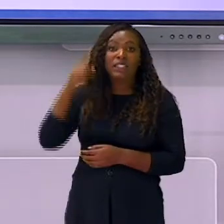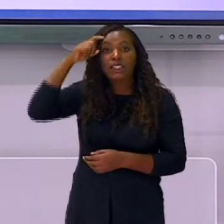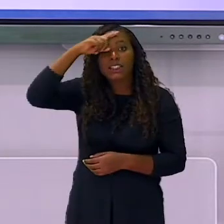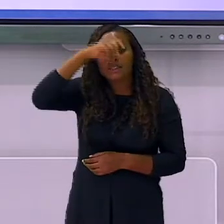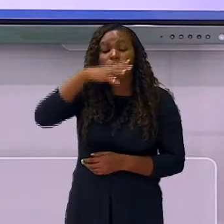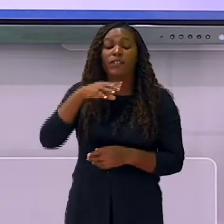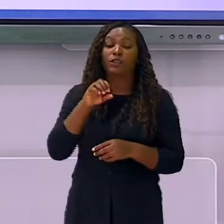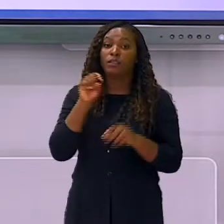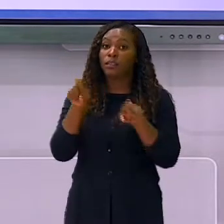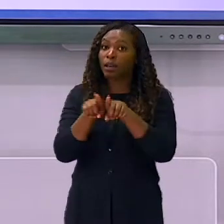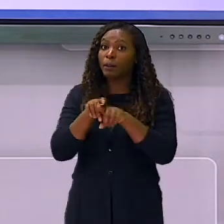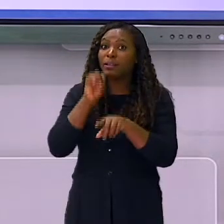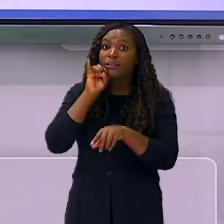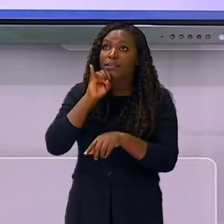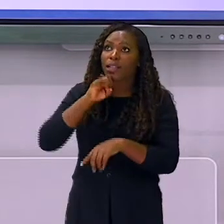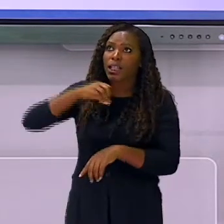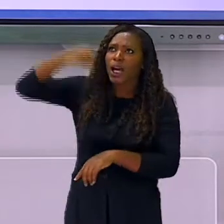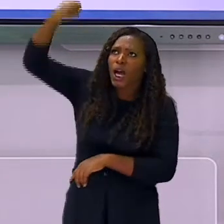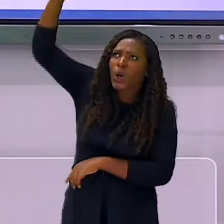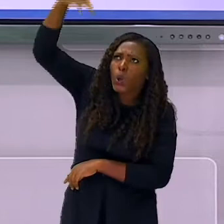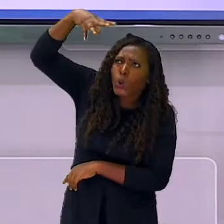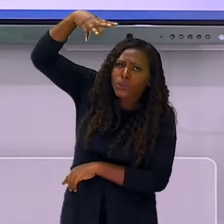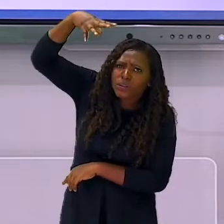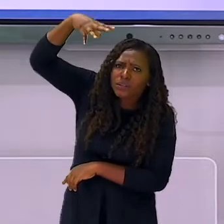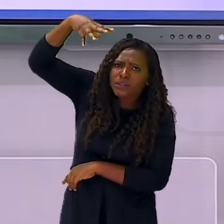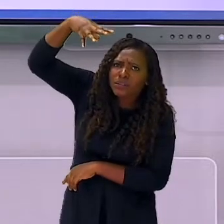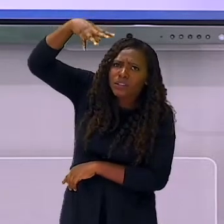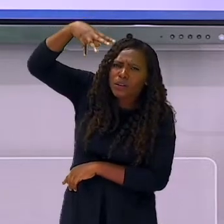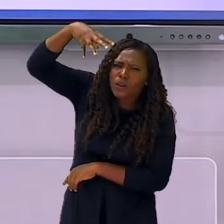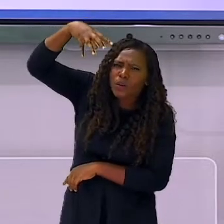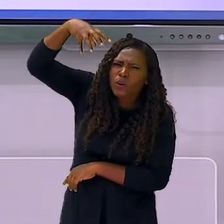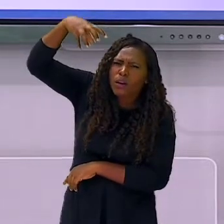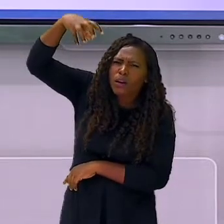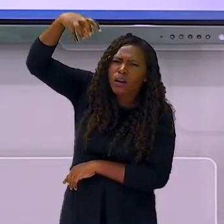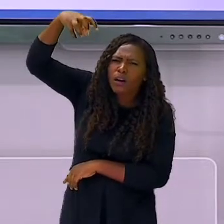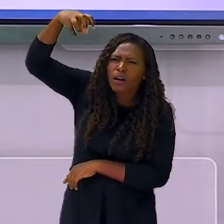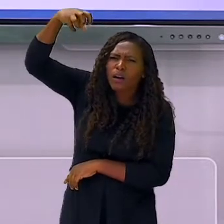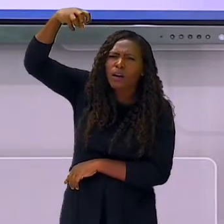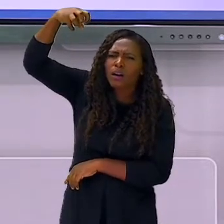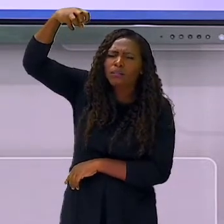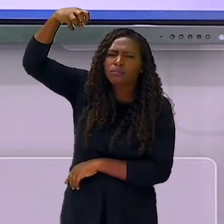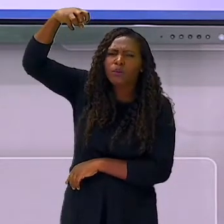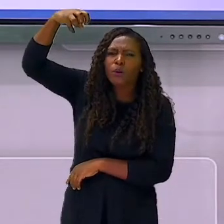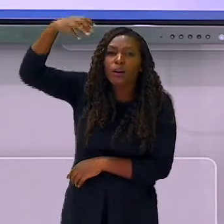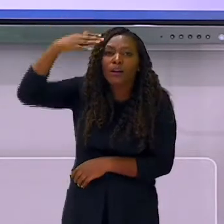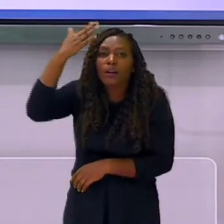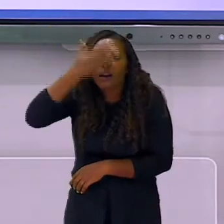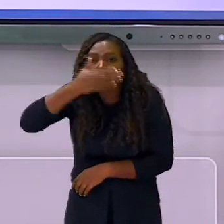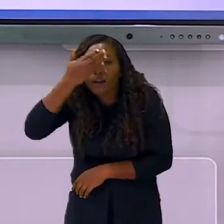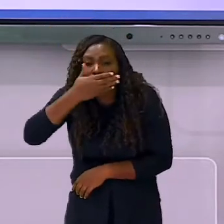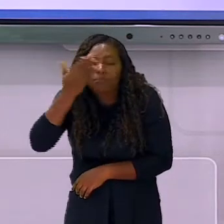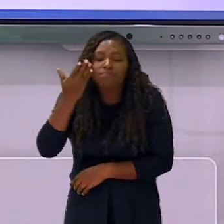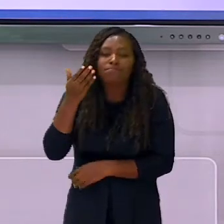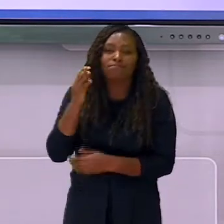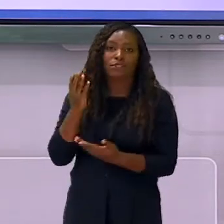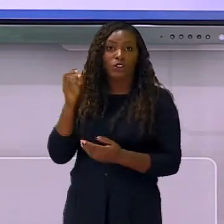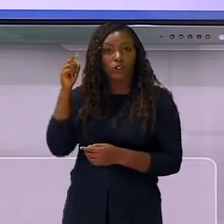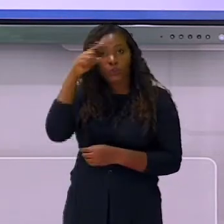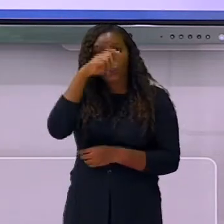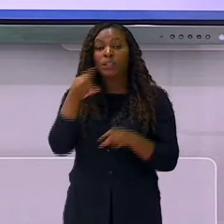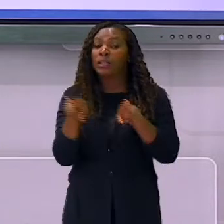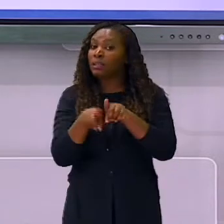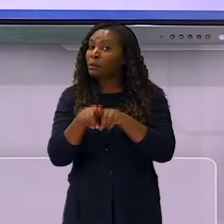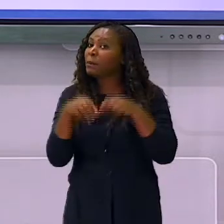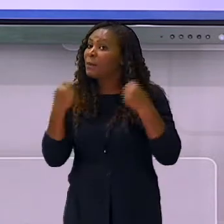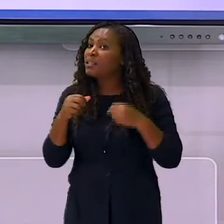Para isso, para poder enxergar melhor, necessitam de lentes de aumento e lupas. Também